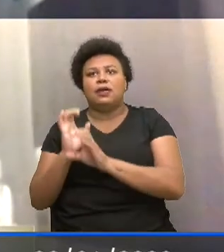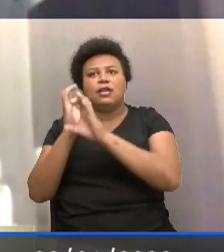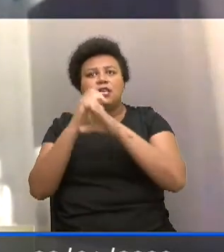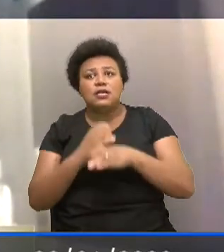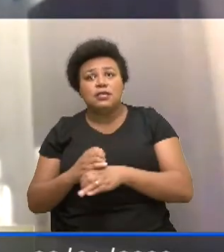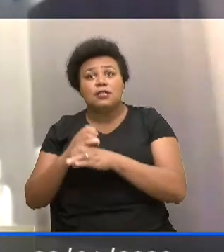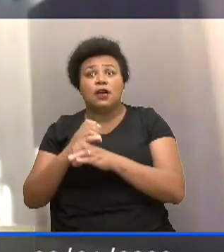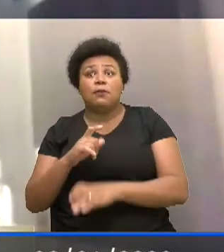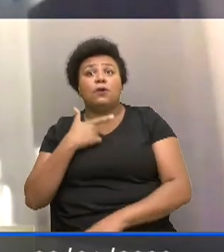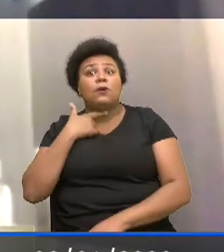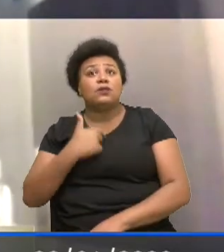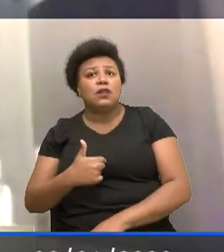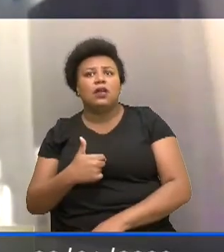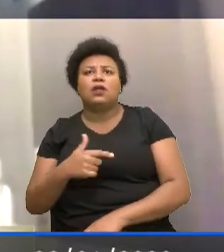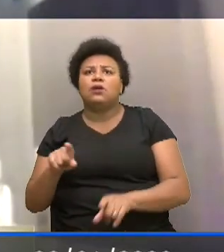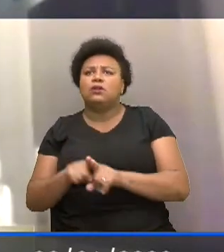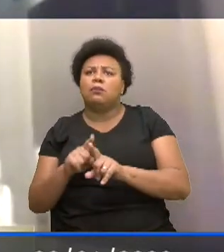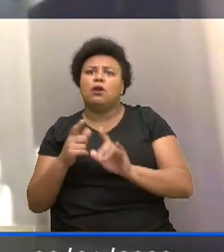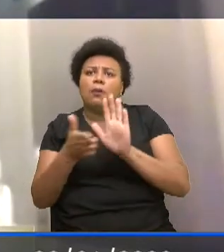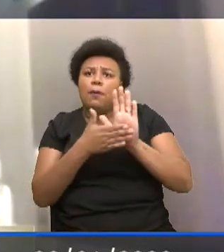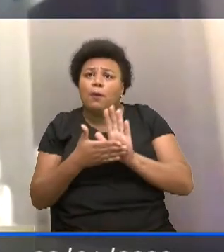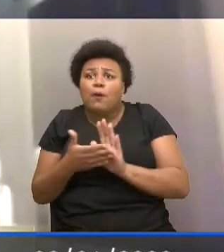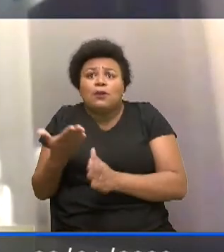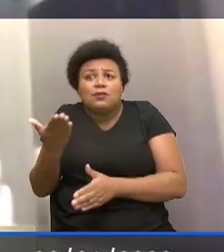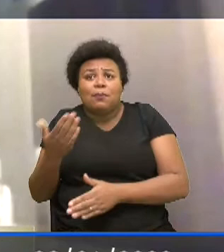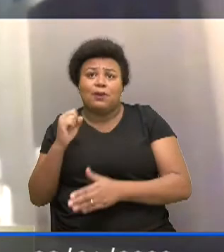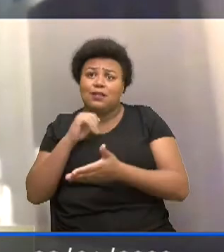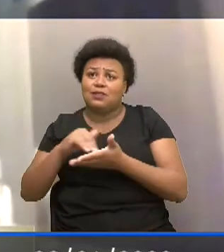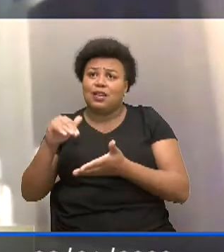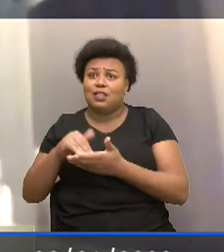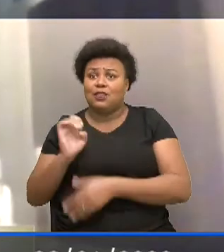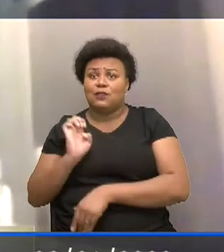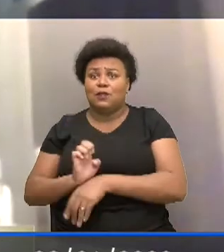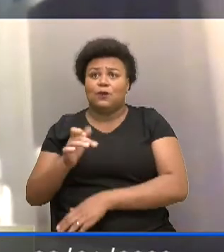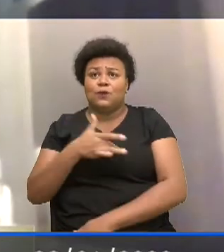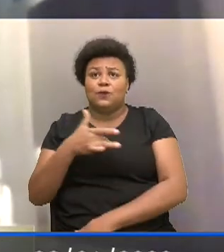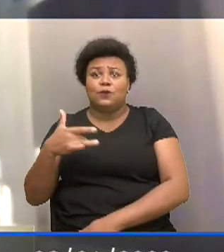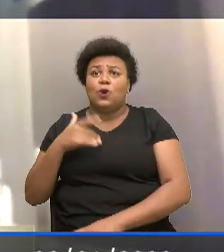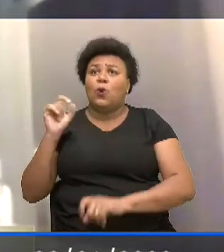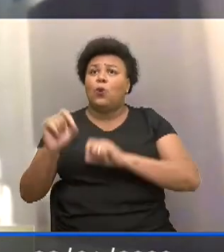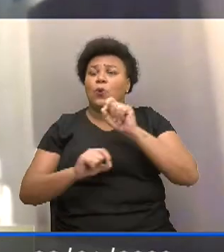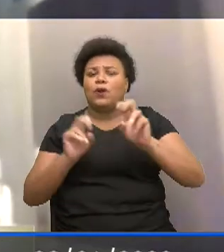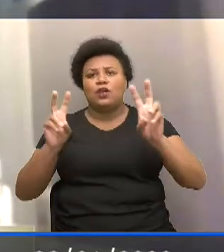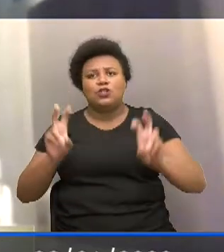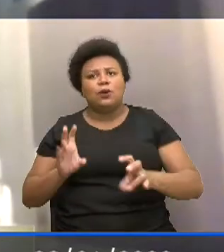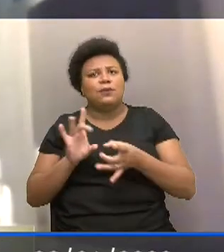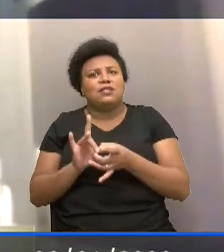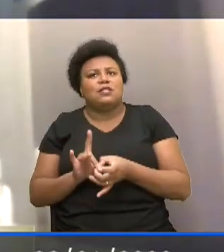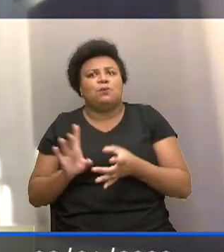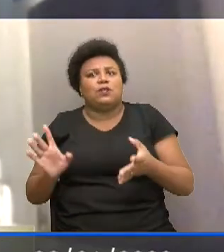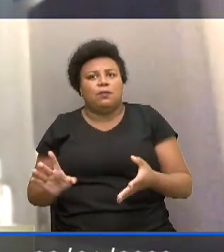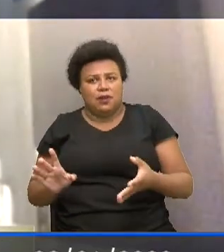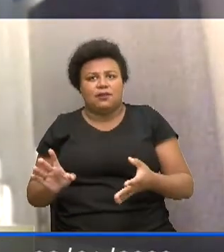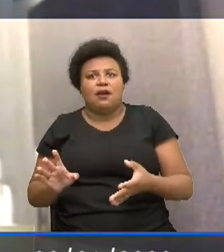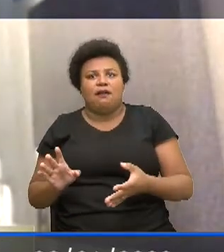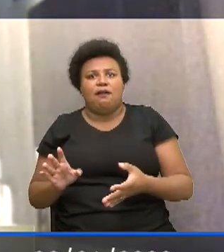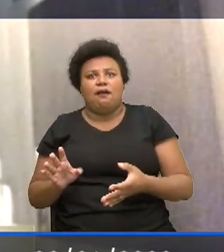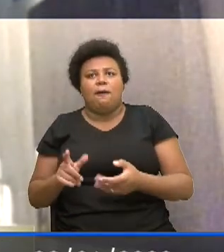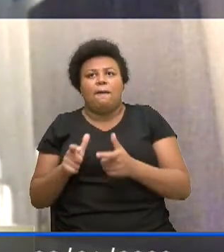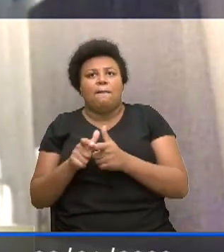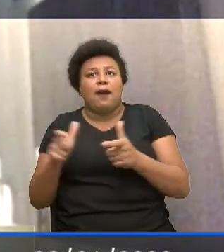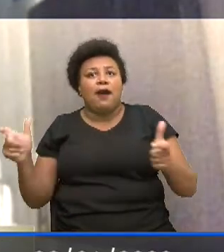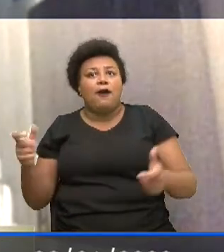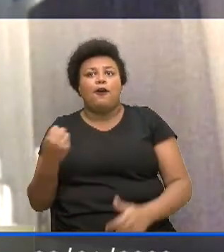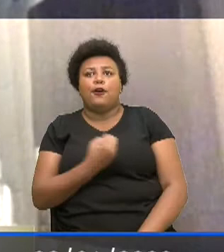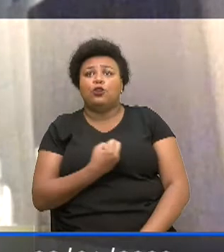aqui gostaria de fazer uma proposição, talvez, para a Secretaria Estadual de Saúde, no que diz respeito à disponibilização de um maior número